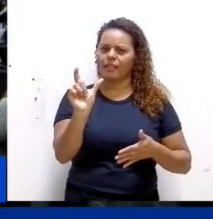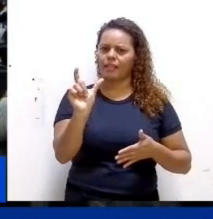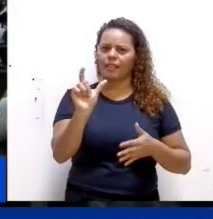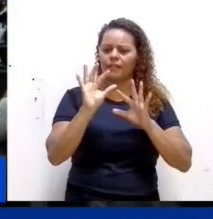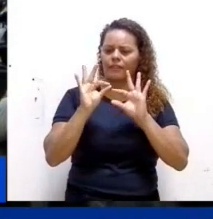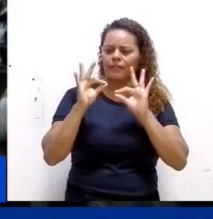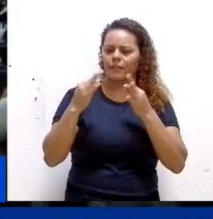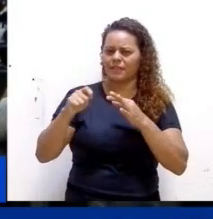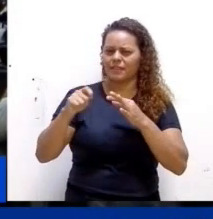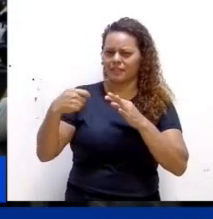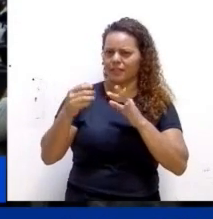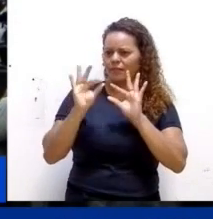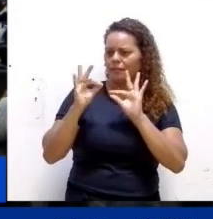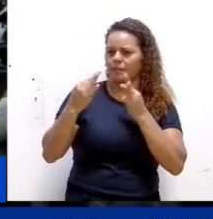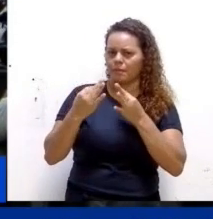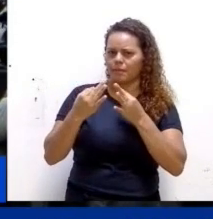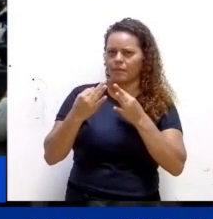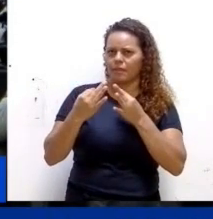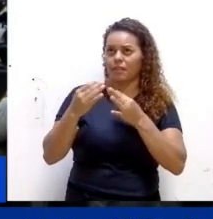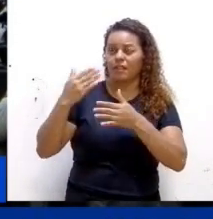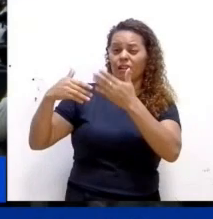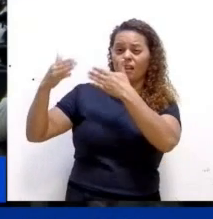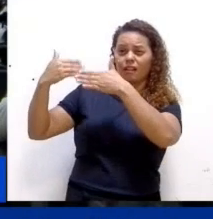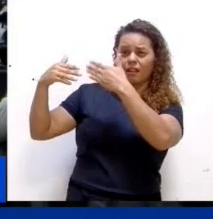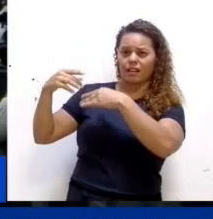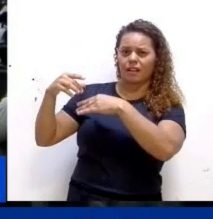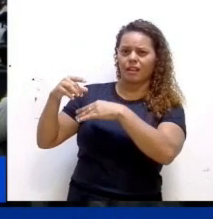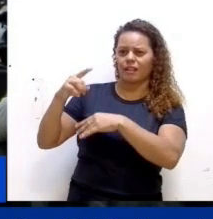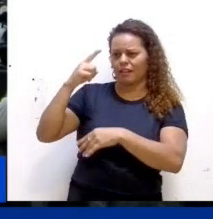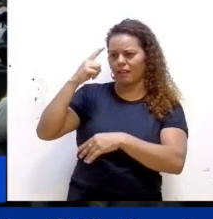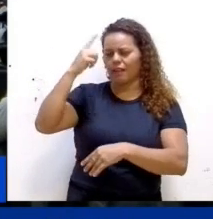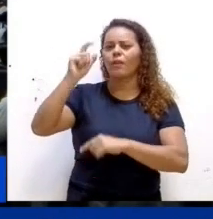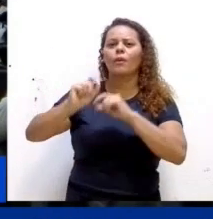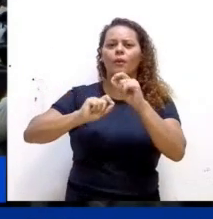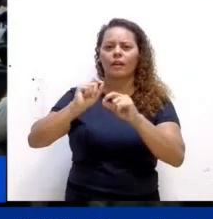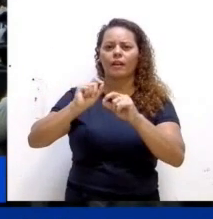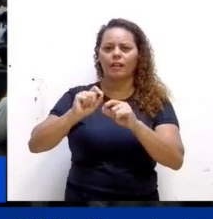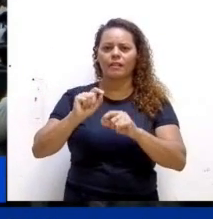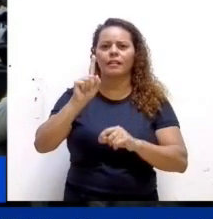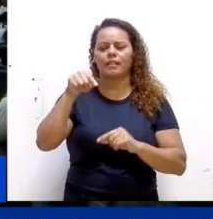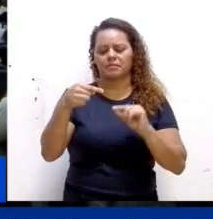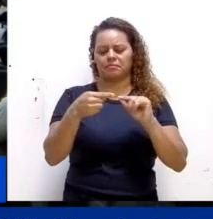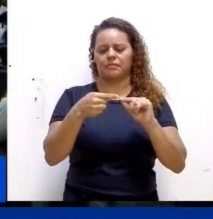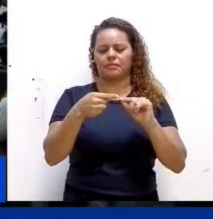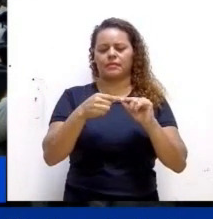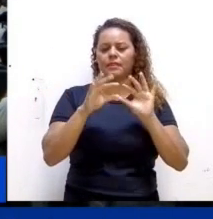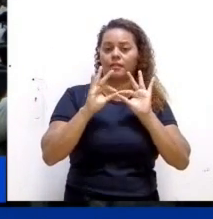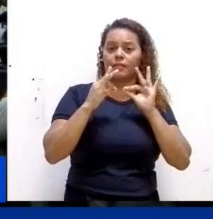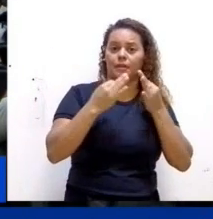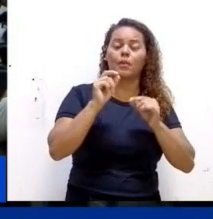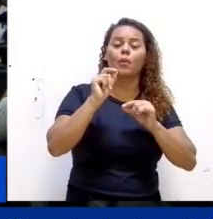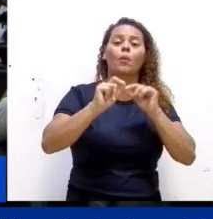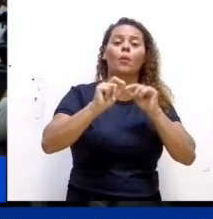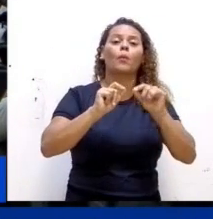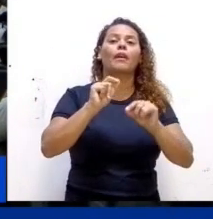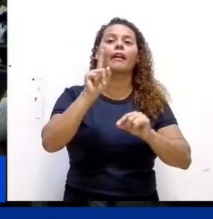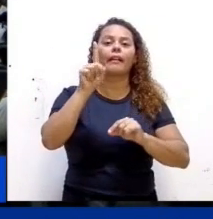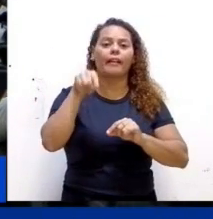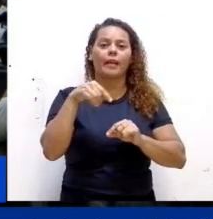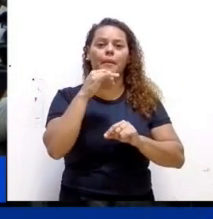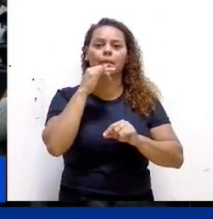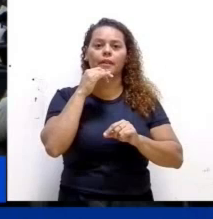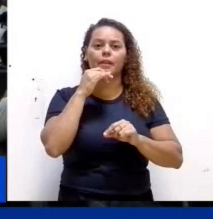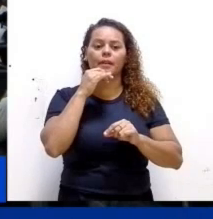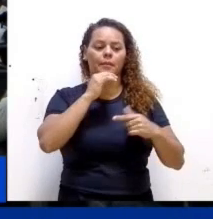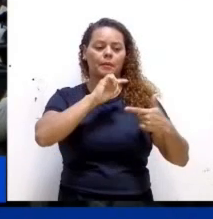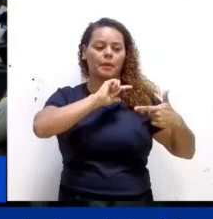família, antigamente, bem anteriormente, era a família advinda, a família que nasceu